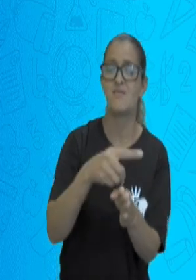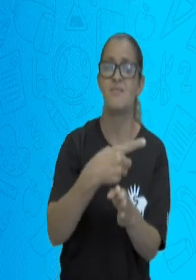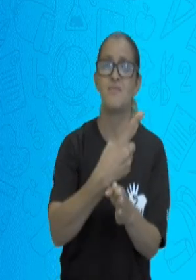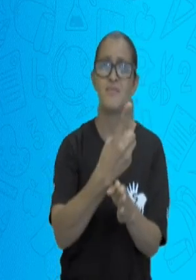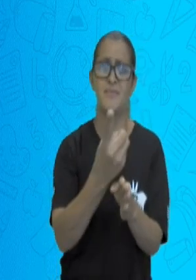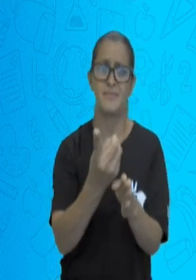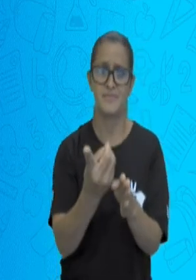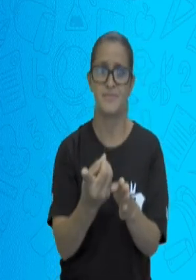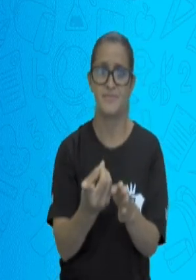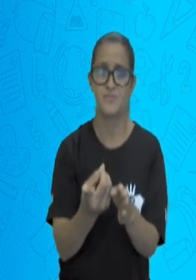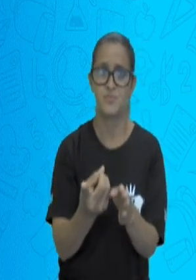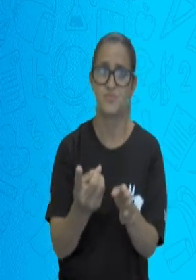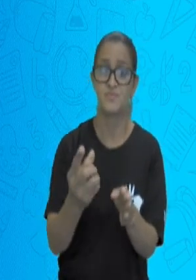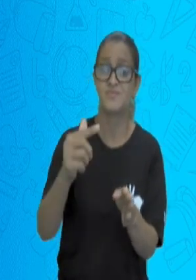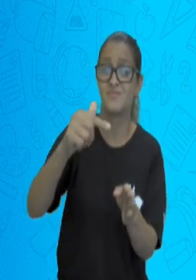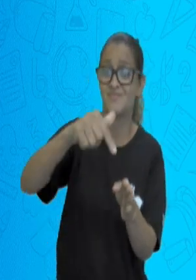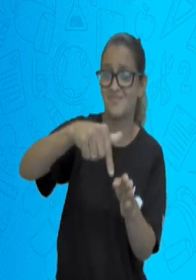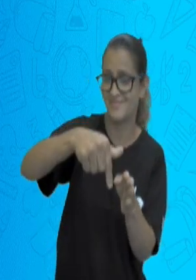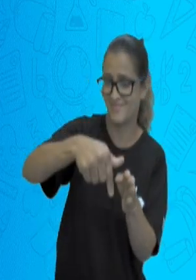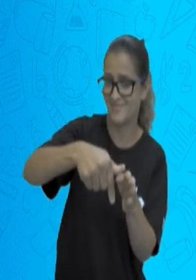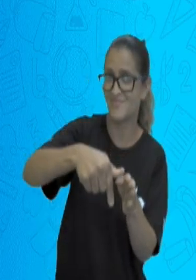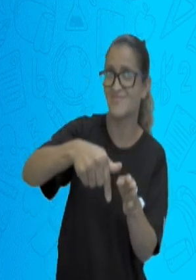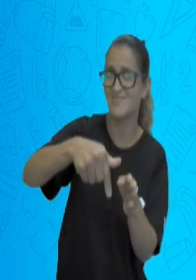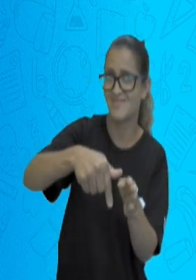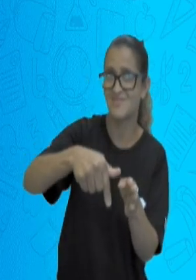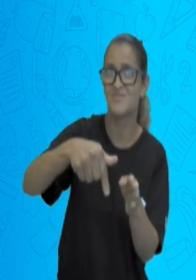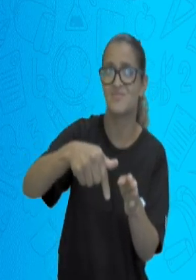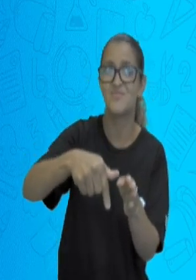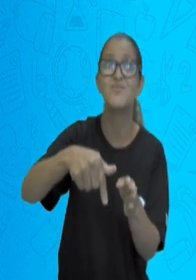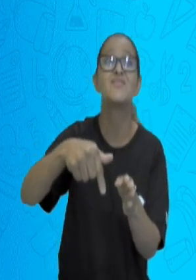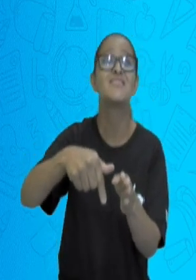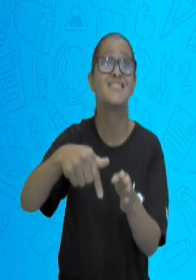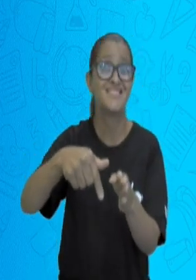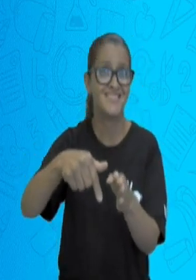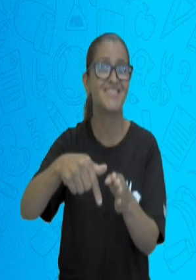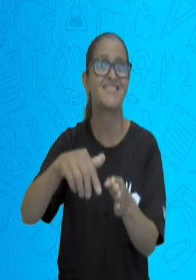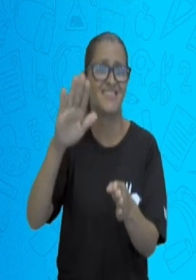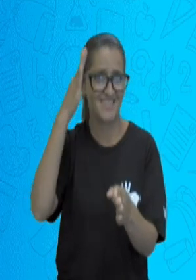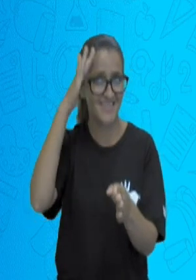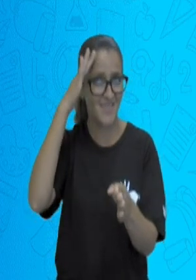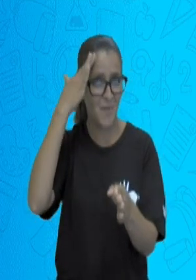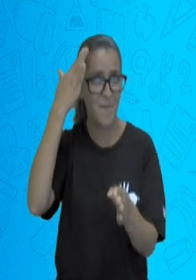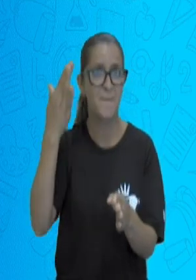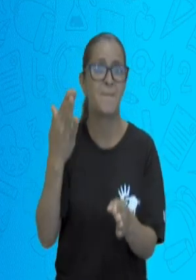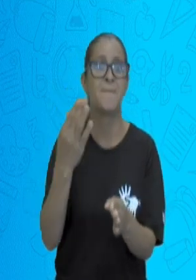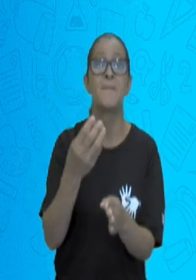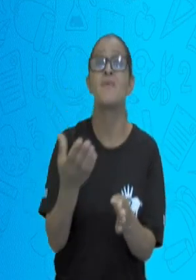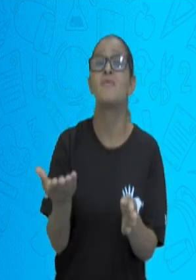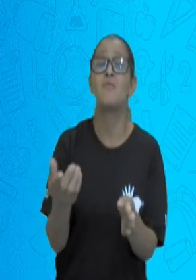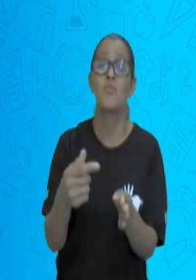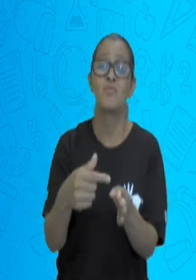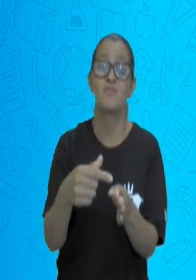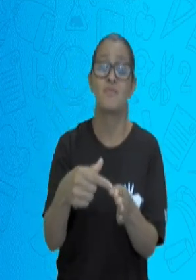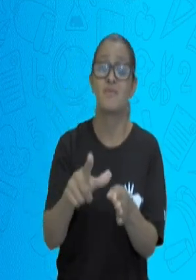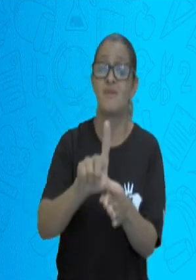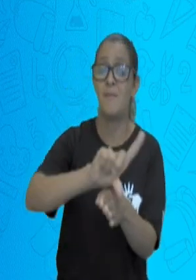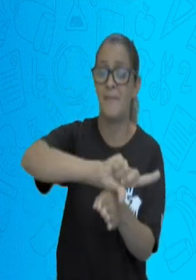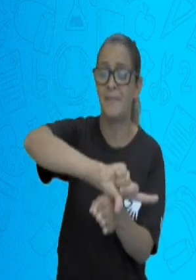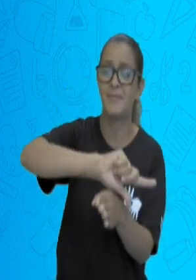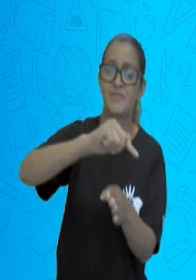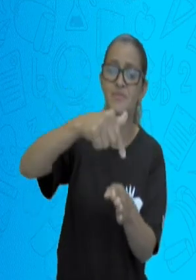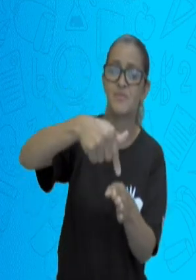5. Depois do 6, nós temos o 7. Antes do